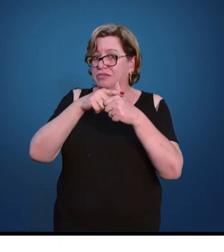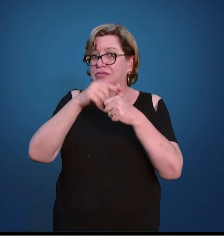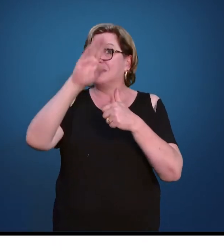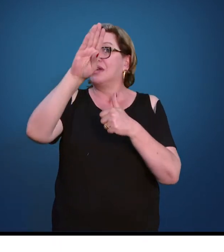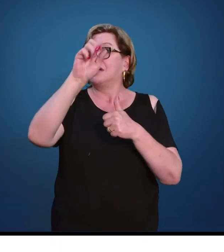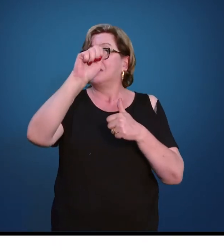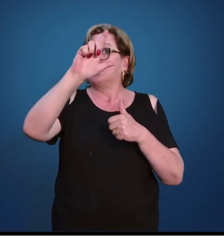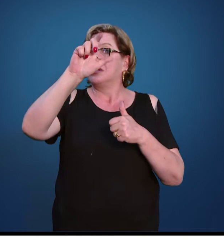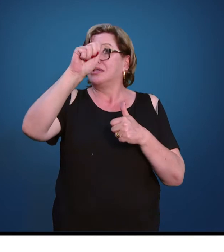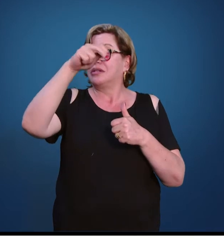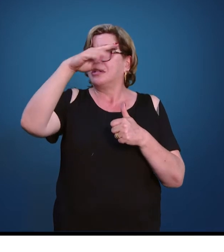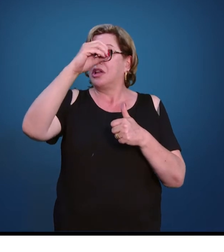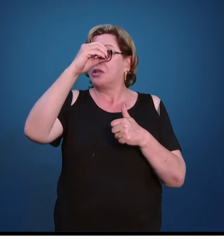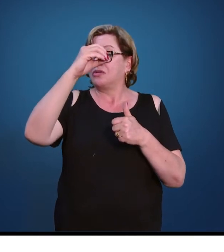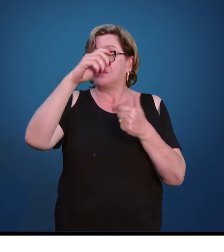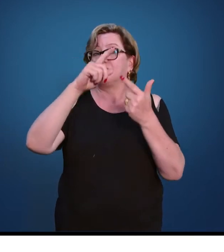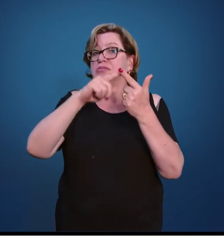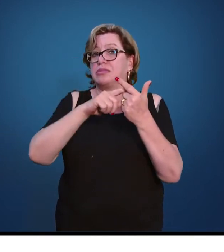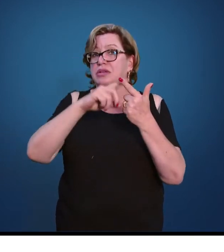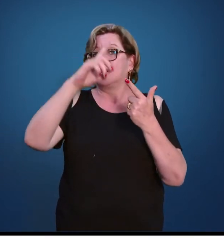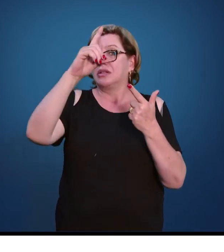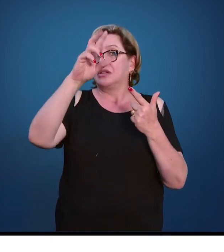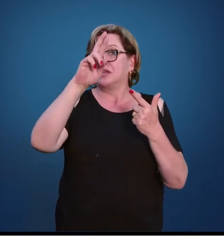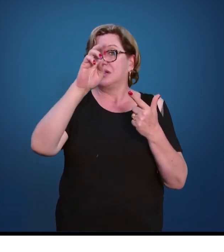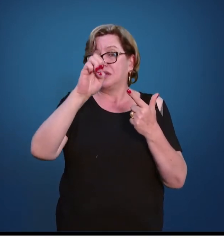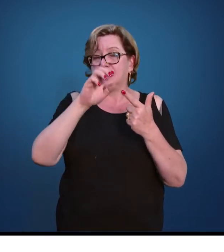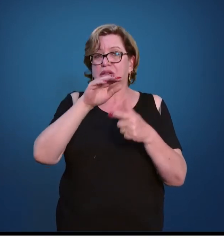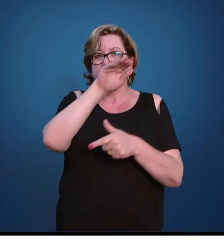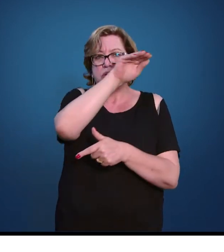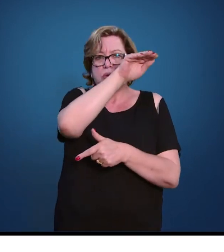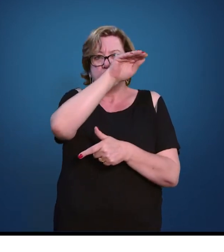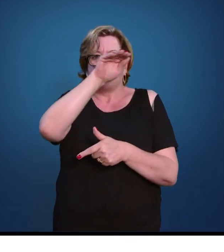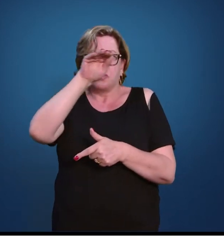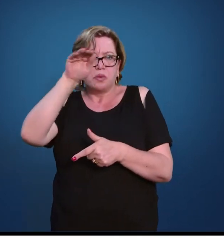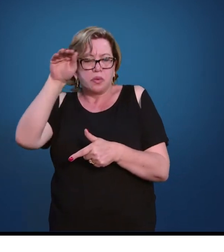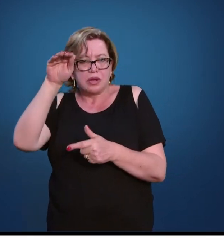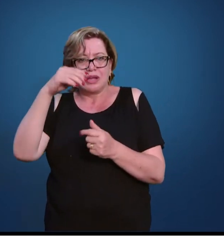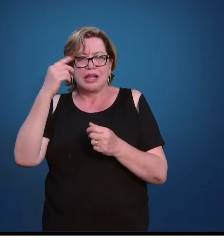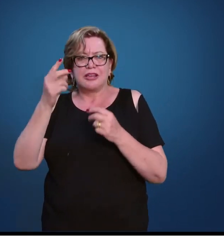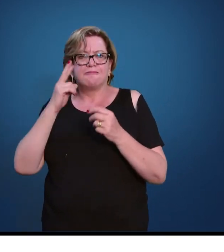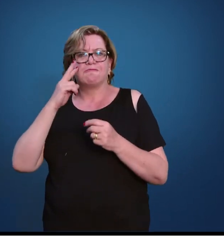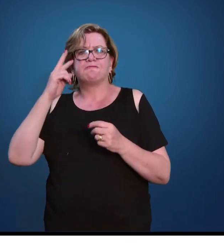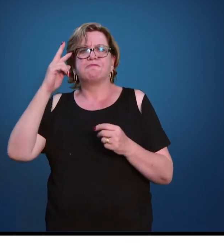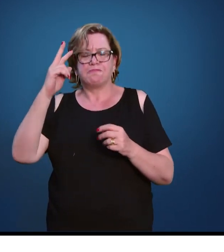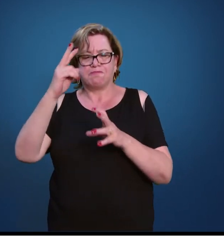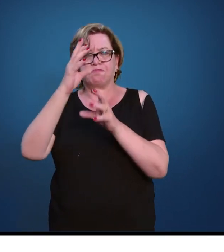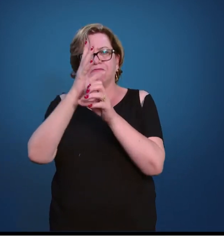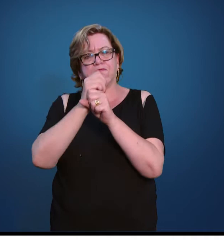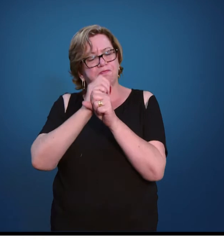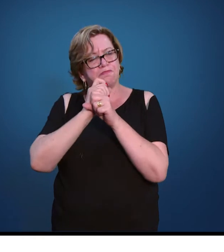O que é essa análise horizontal e vertical? É eu pegar o meu demonstrativo contábil,